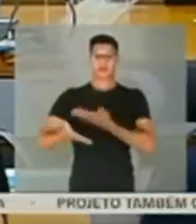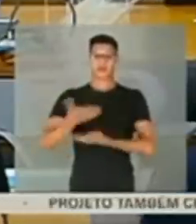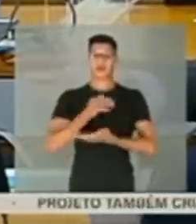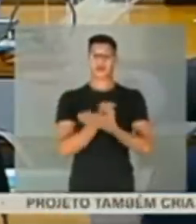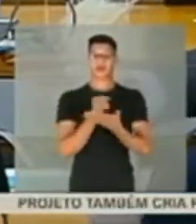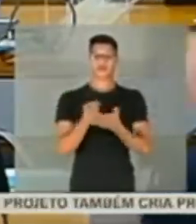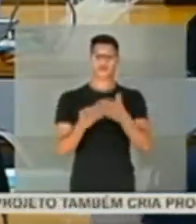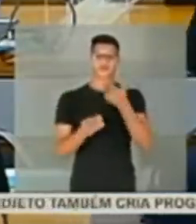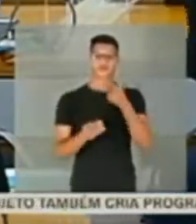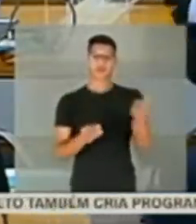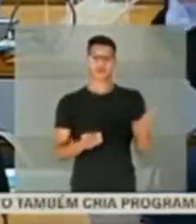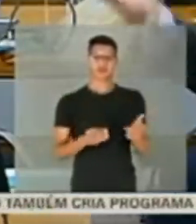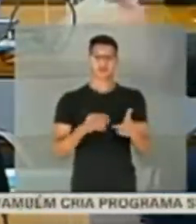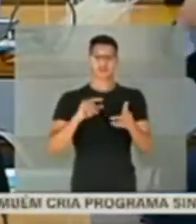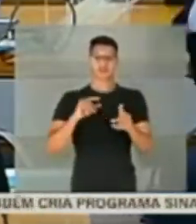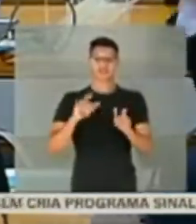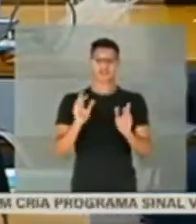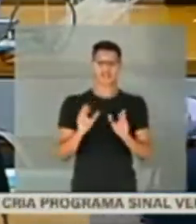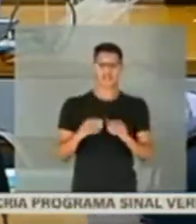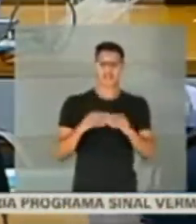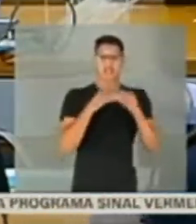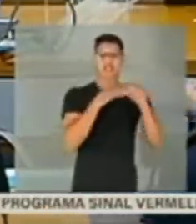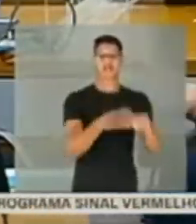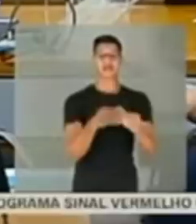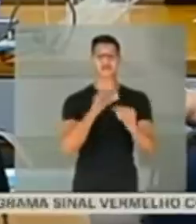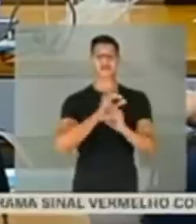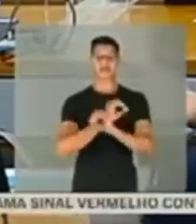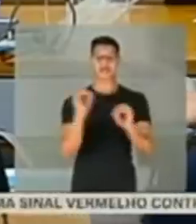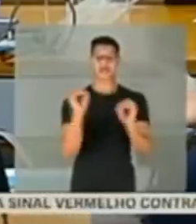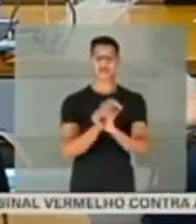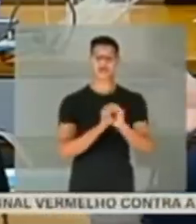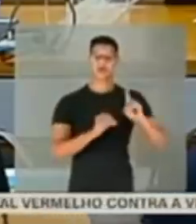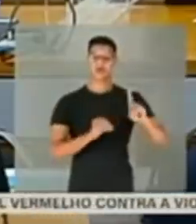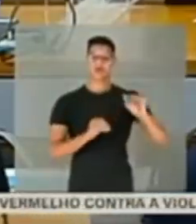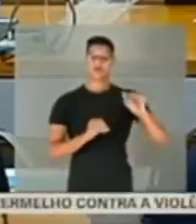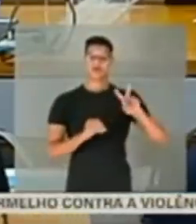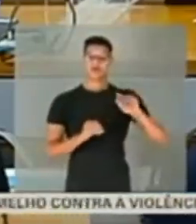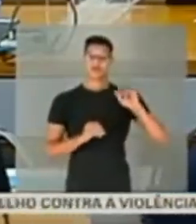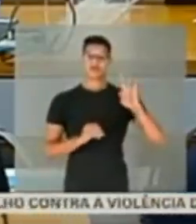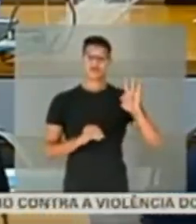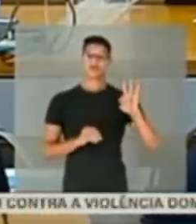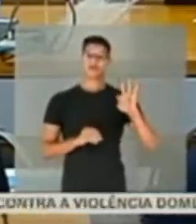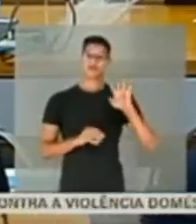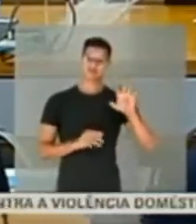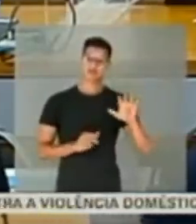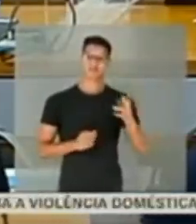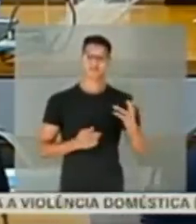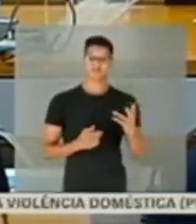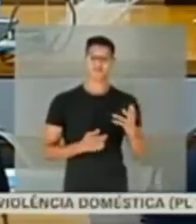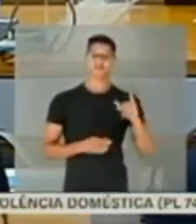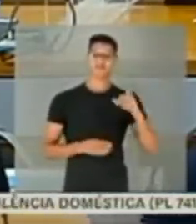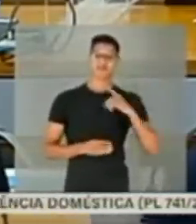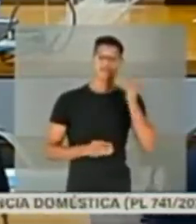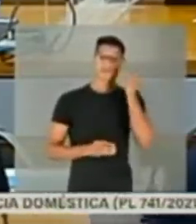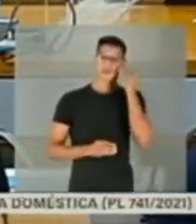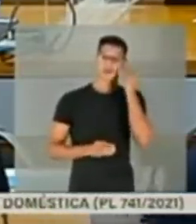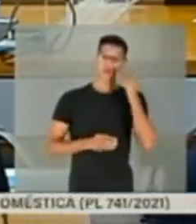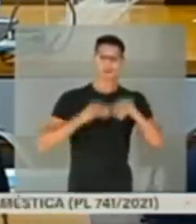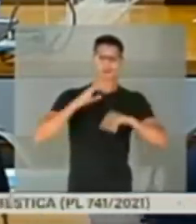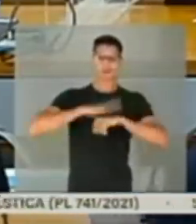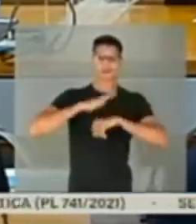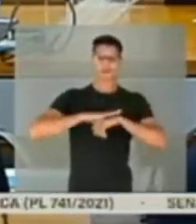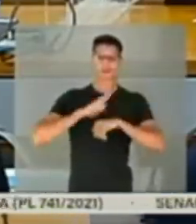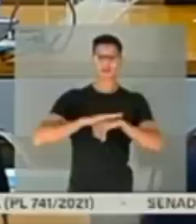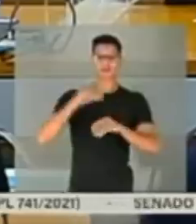contrato, não há delegação nenhuma dessa Davate. E esta Davate tentou aplicar